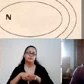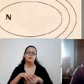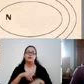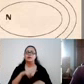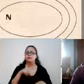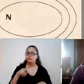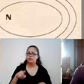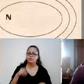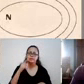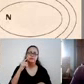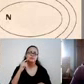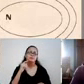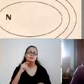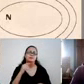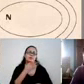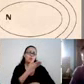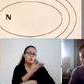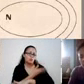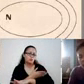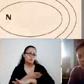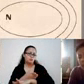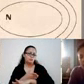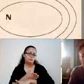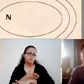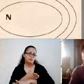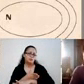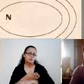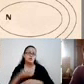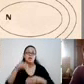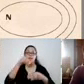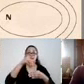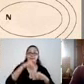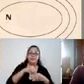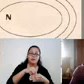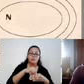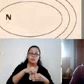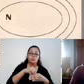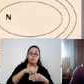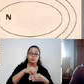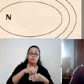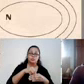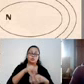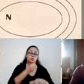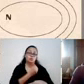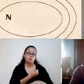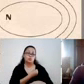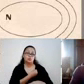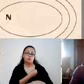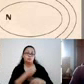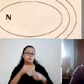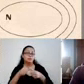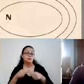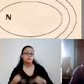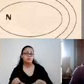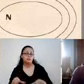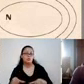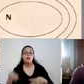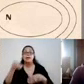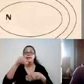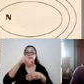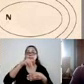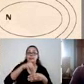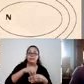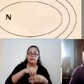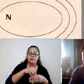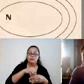para que vocês fiquem habituados e saibam que dentro dos racionais estão os inteiros, dentro